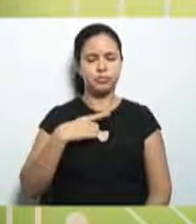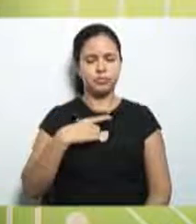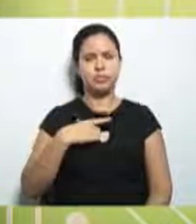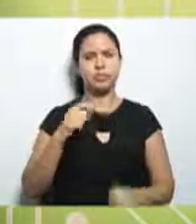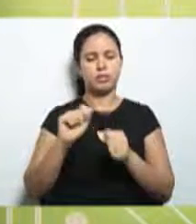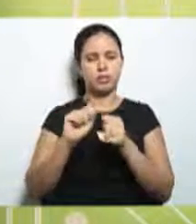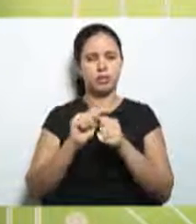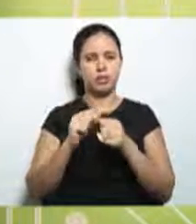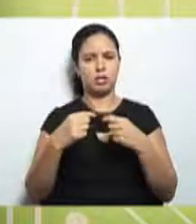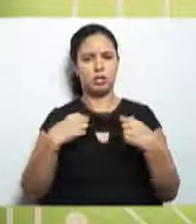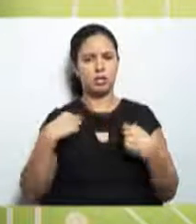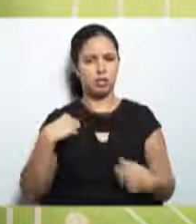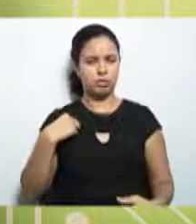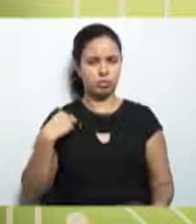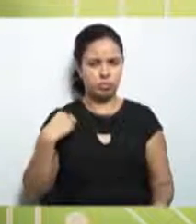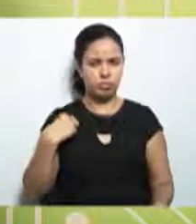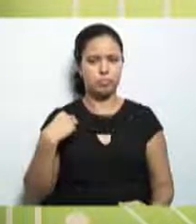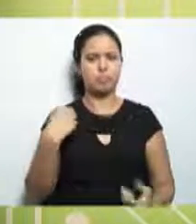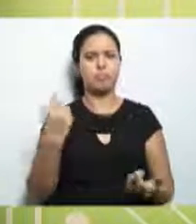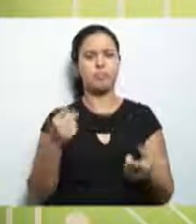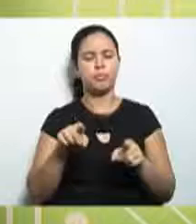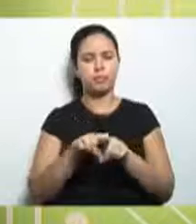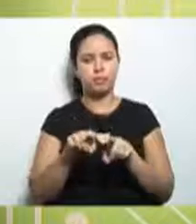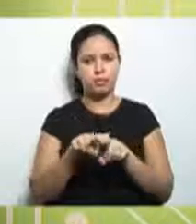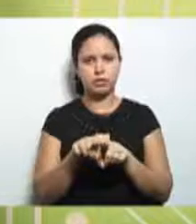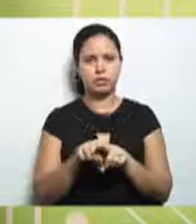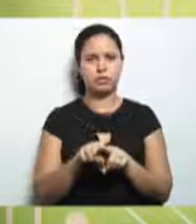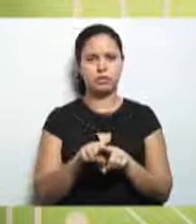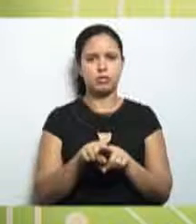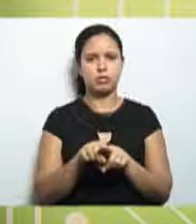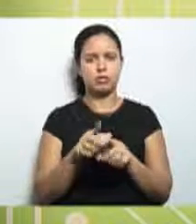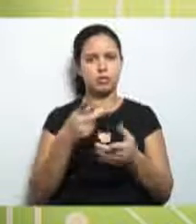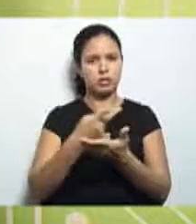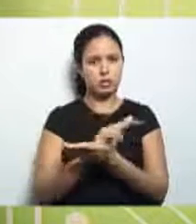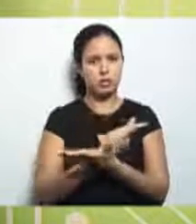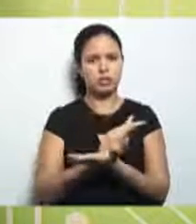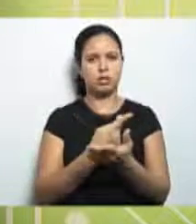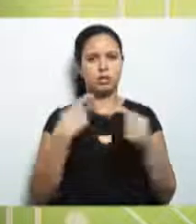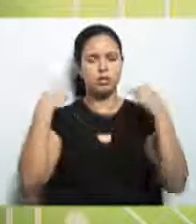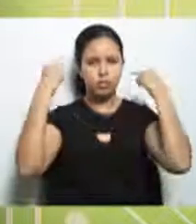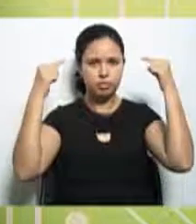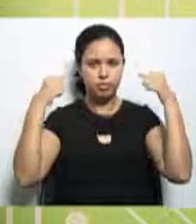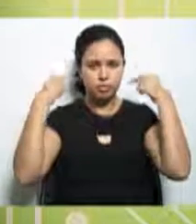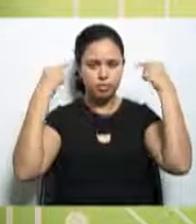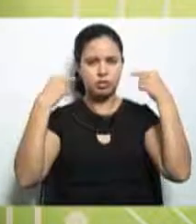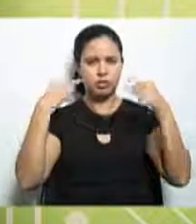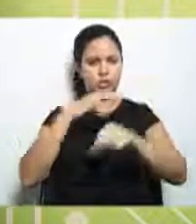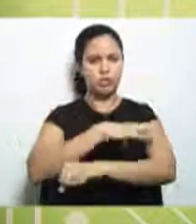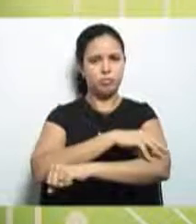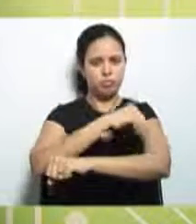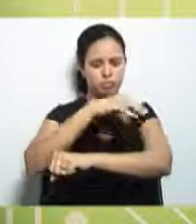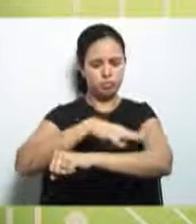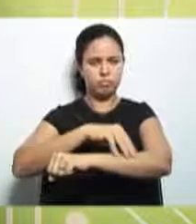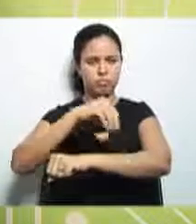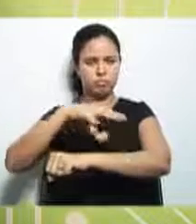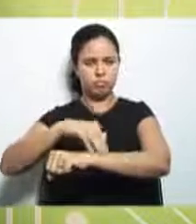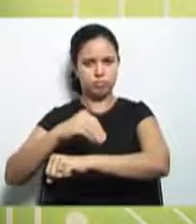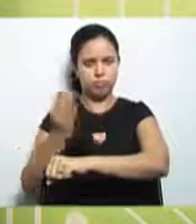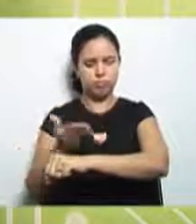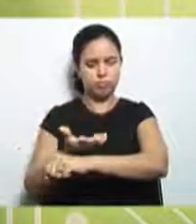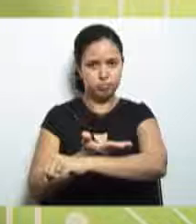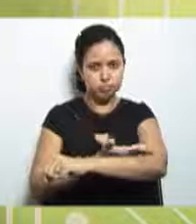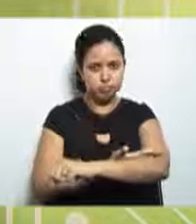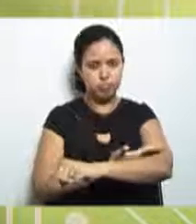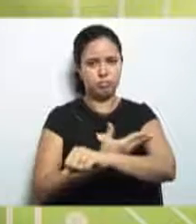minha roupa, aliás, eu tinha que criar a ovelha, tirar dela a lã, da lã fazer o